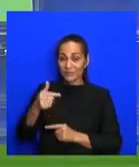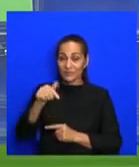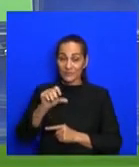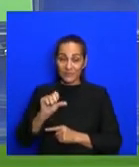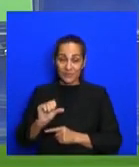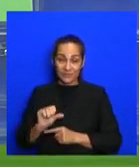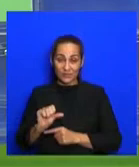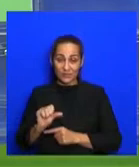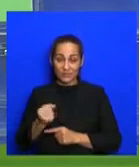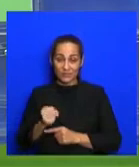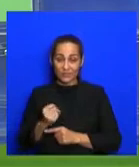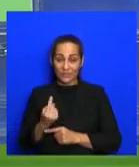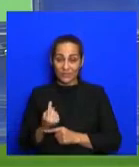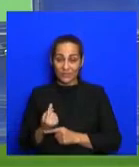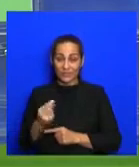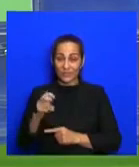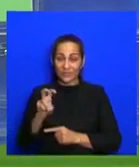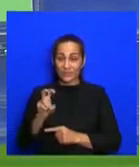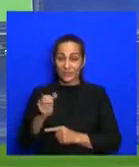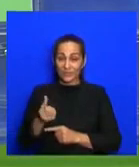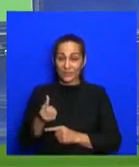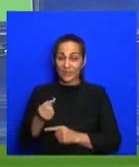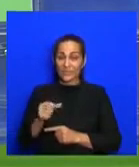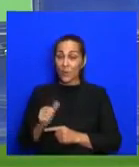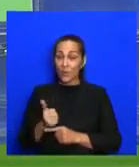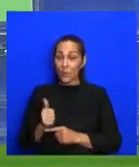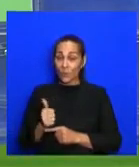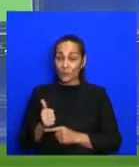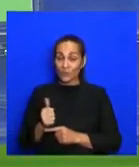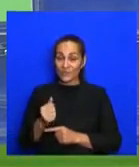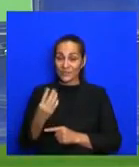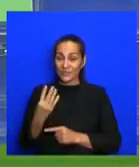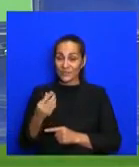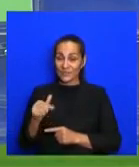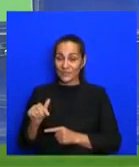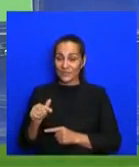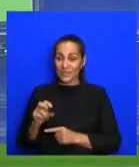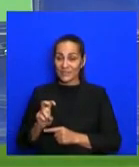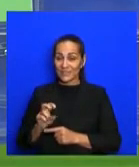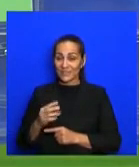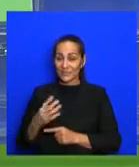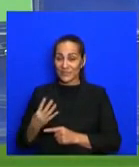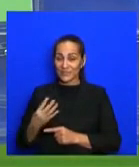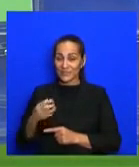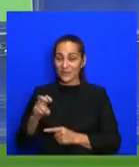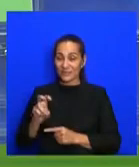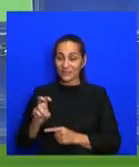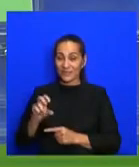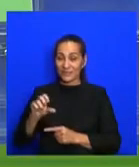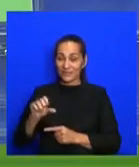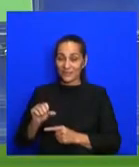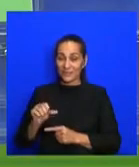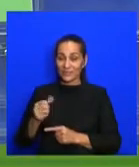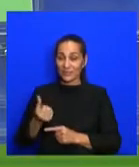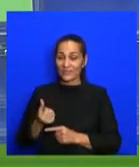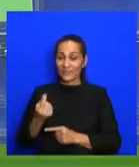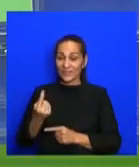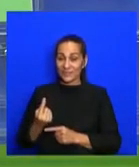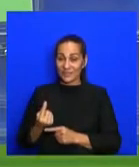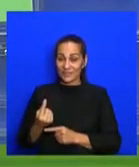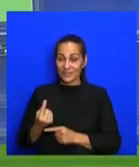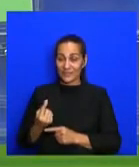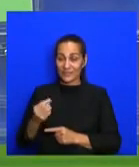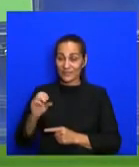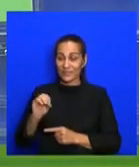64, 79, 81, 56, 11, 47, 54,